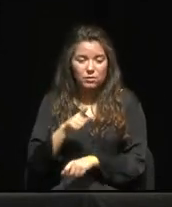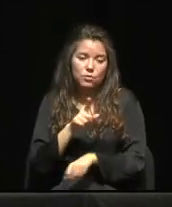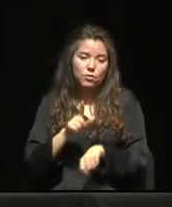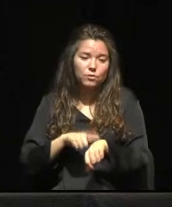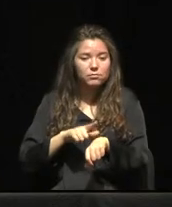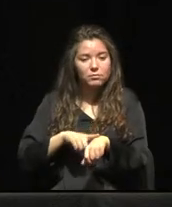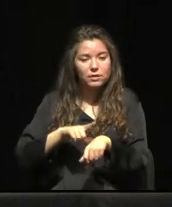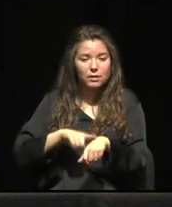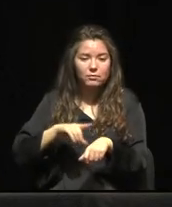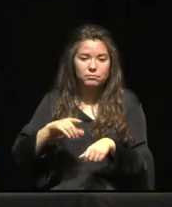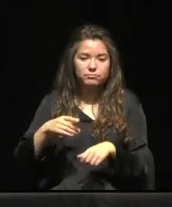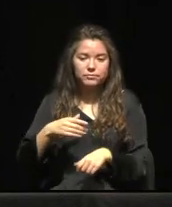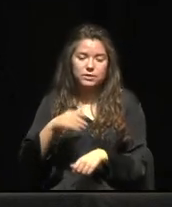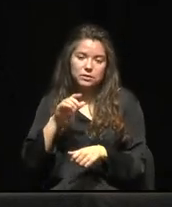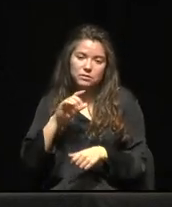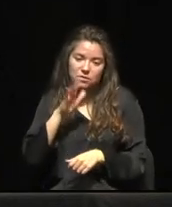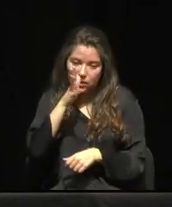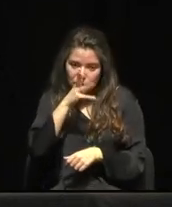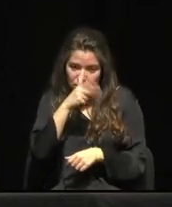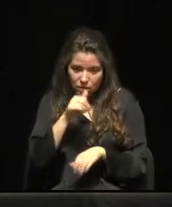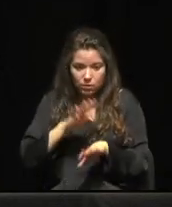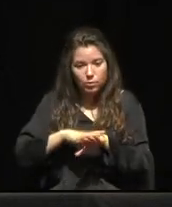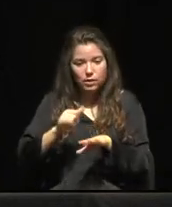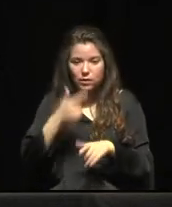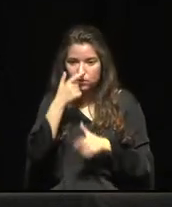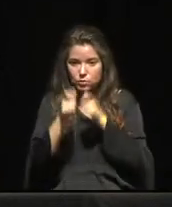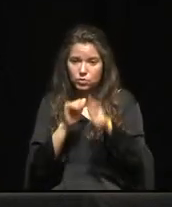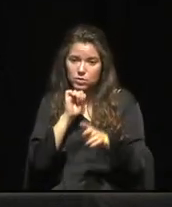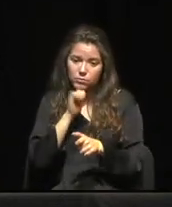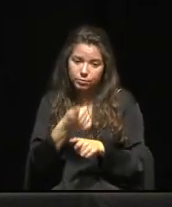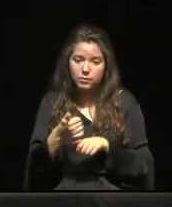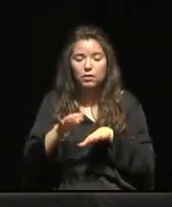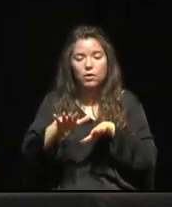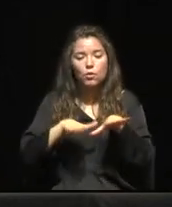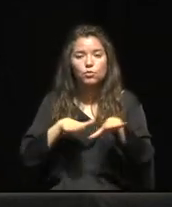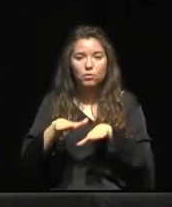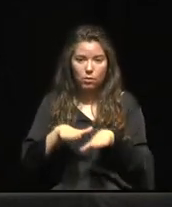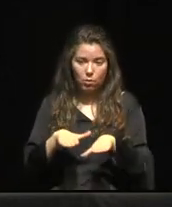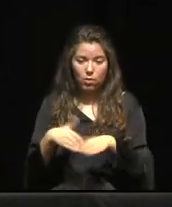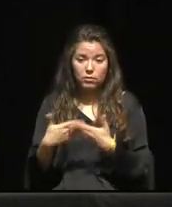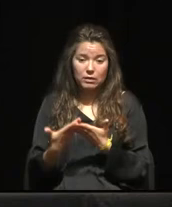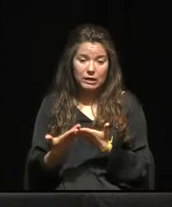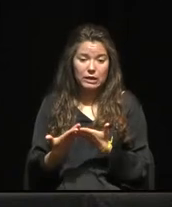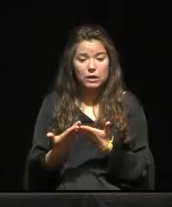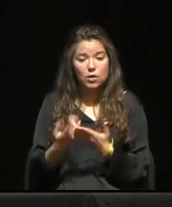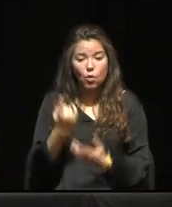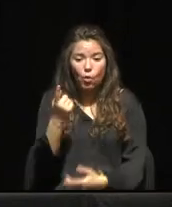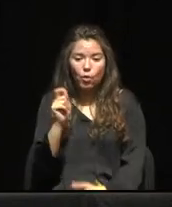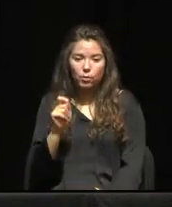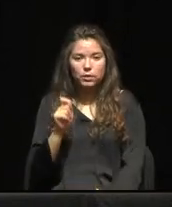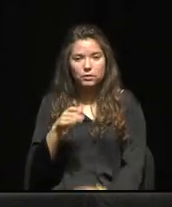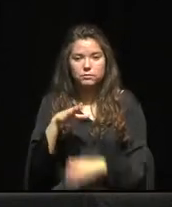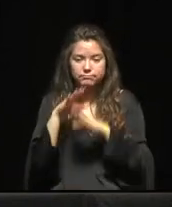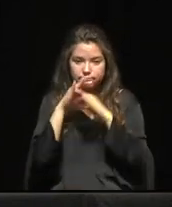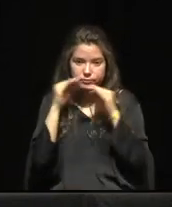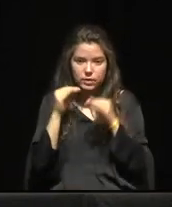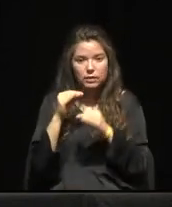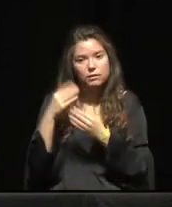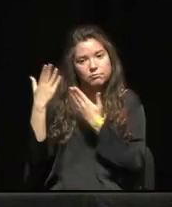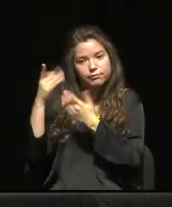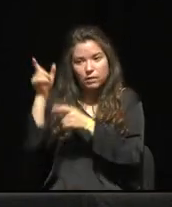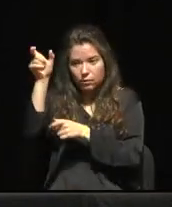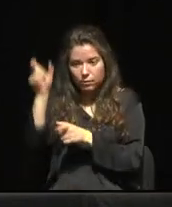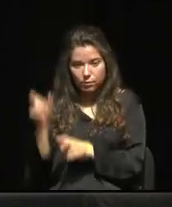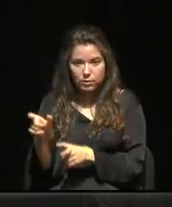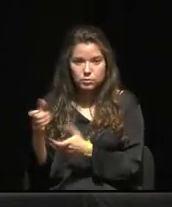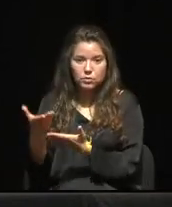manifeste o seu profundo pesar pelas vítimas deste desast de desv estador de terremoto guardando um minuto de silêncio em sua memória e homenagem